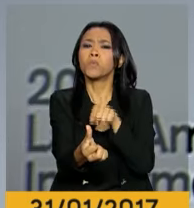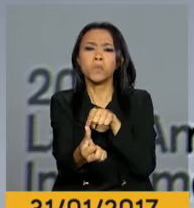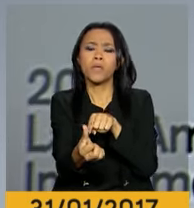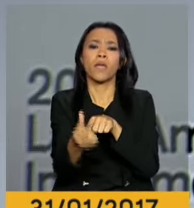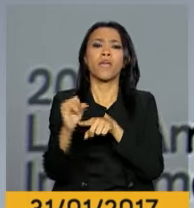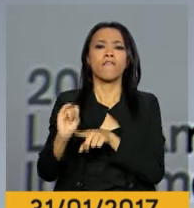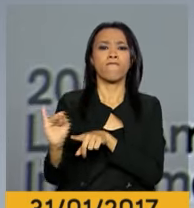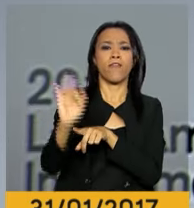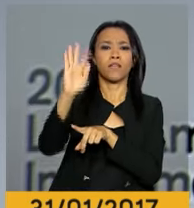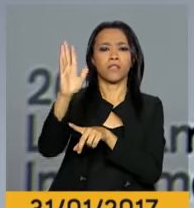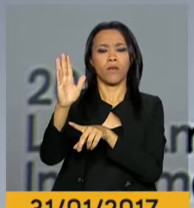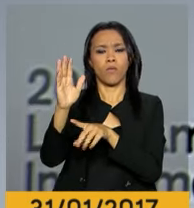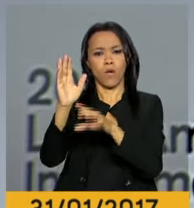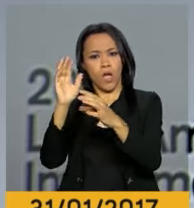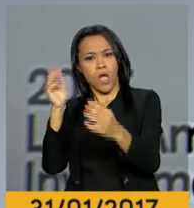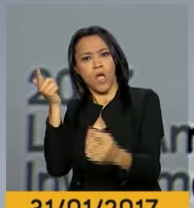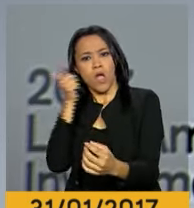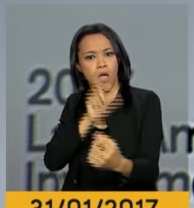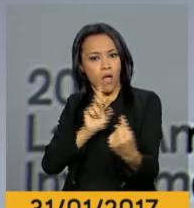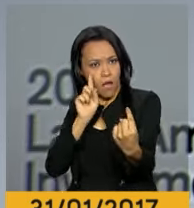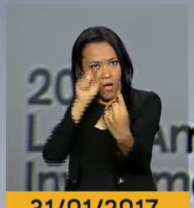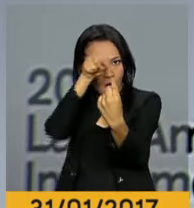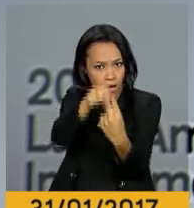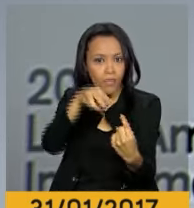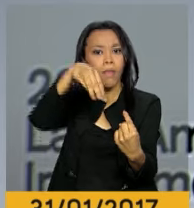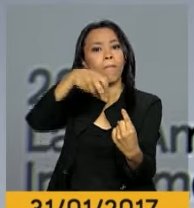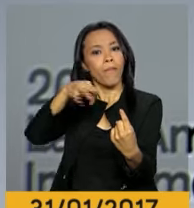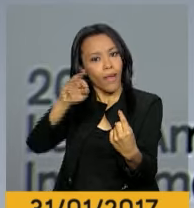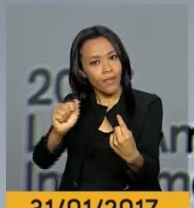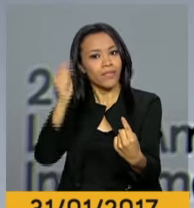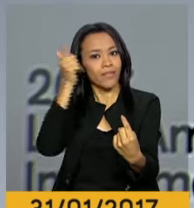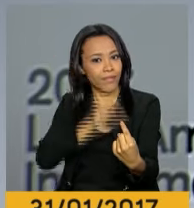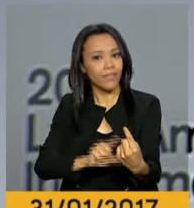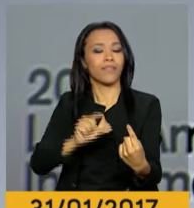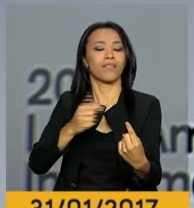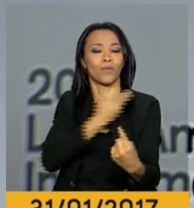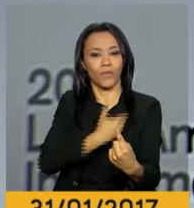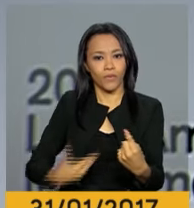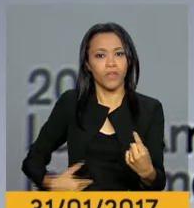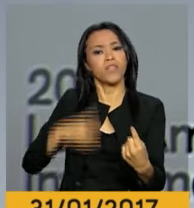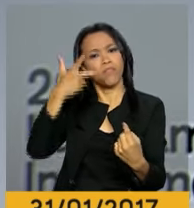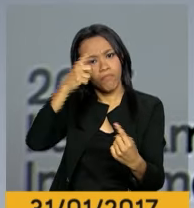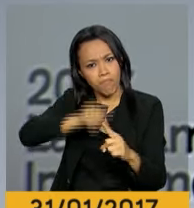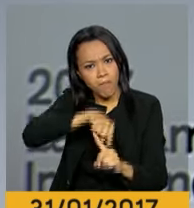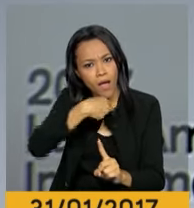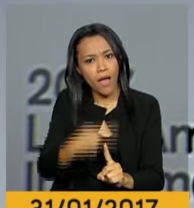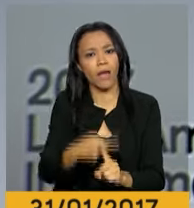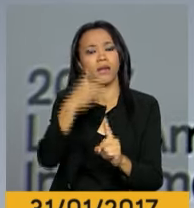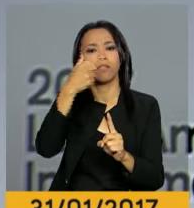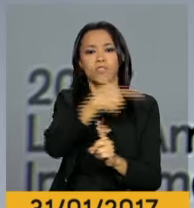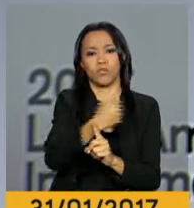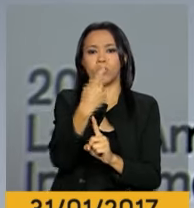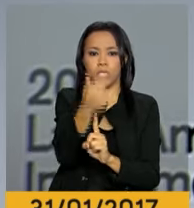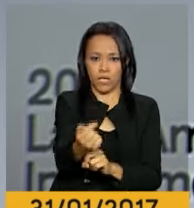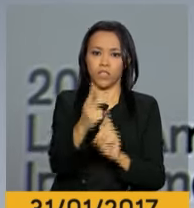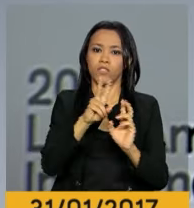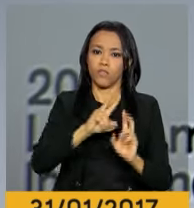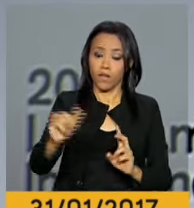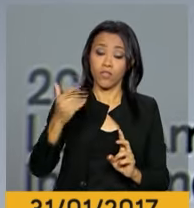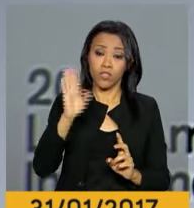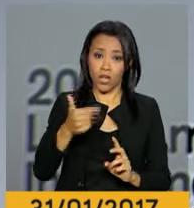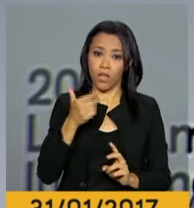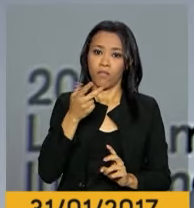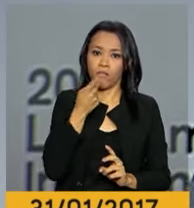dentro da meta e vamos reduzi-la ainda mais em 2017 eu acabei de ionar que nós